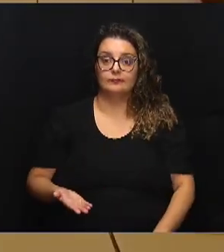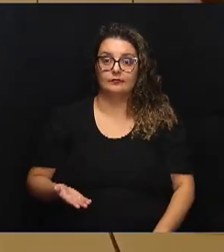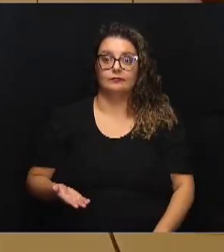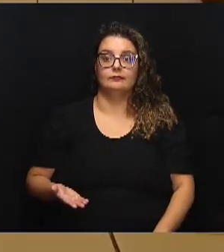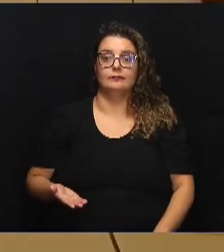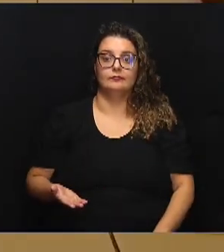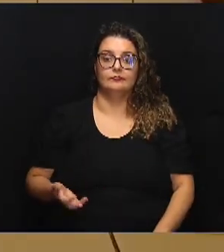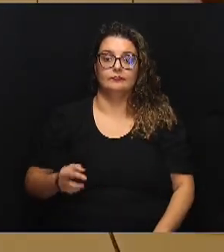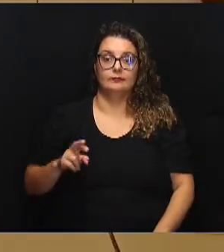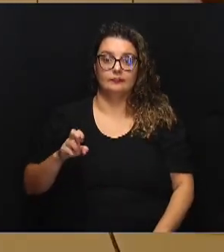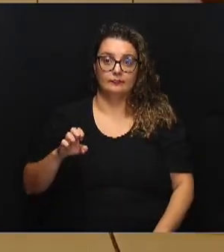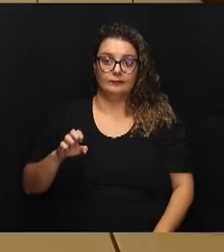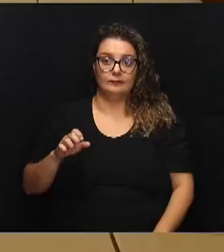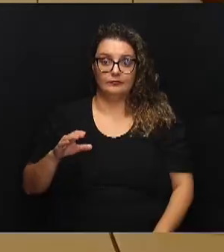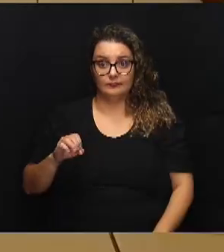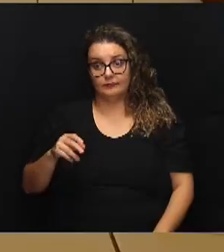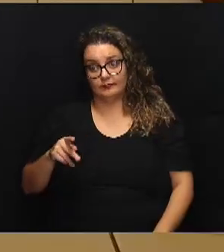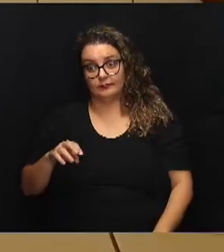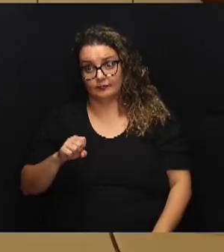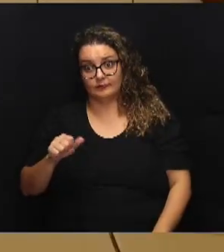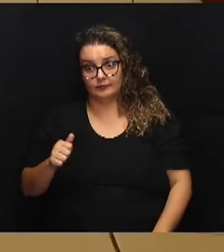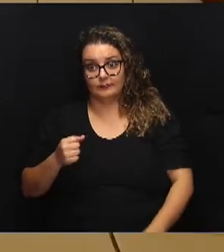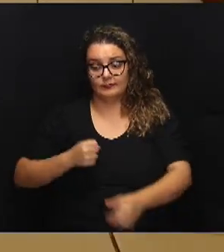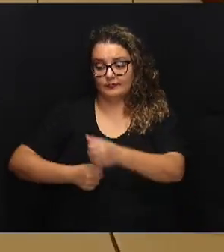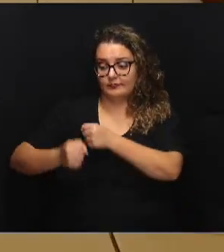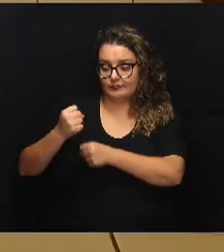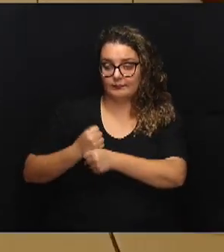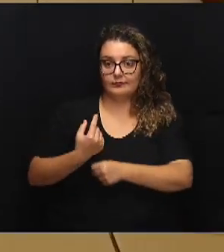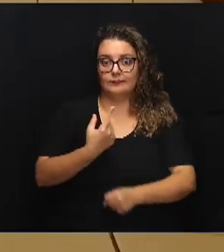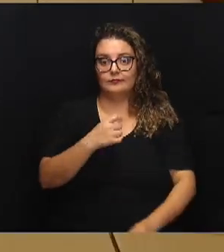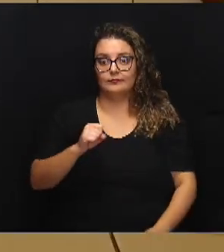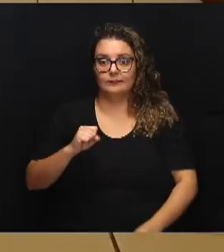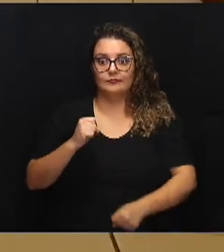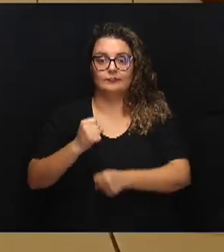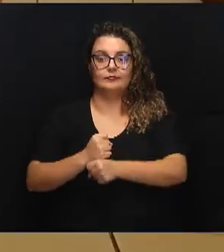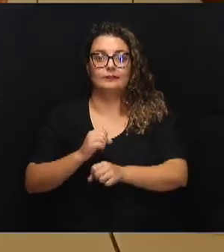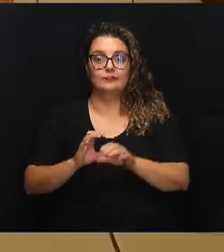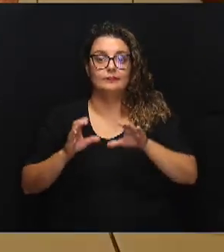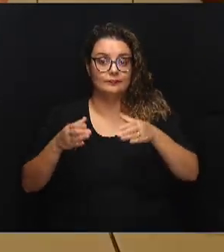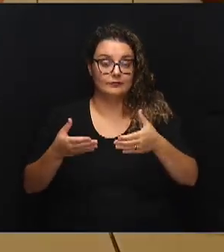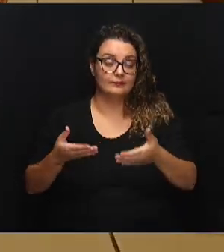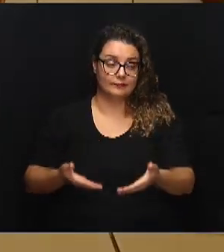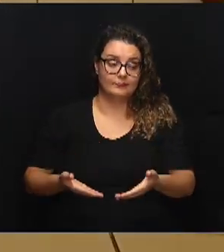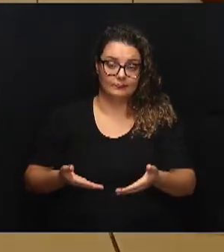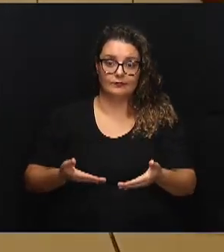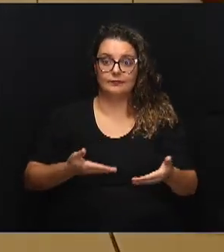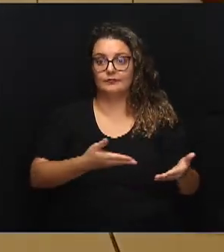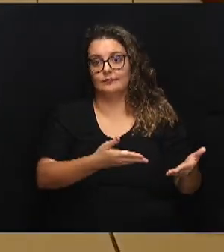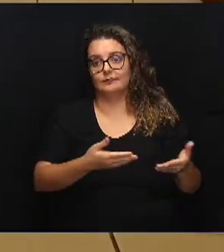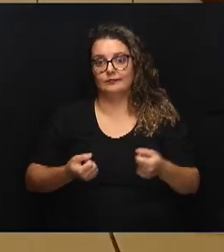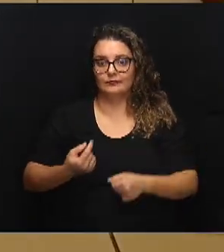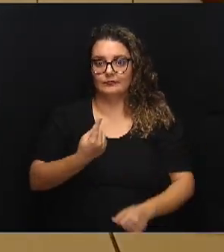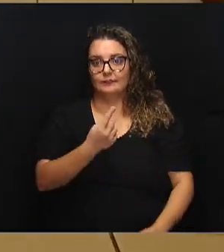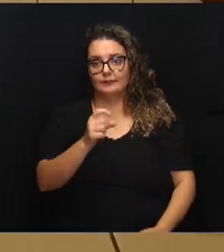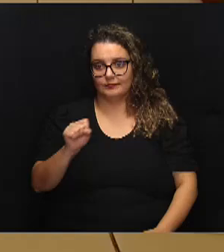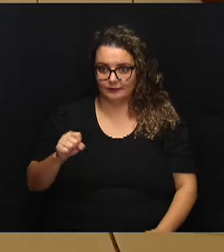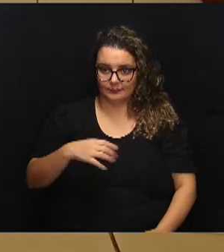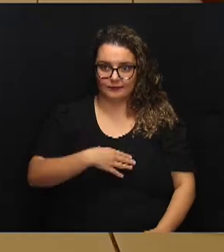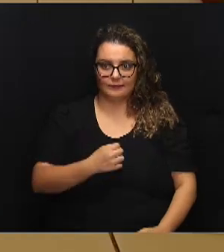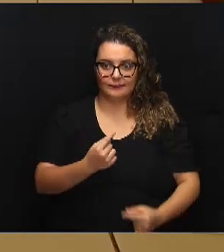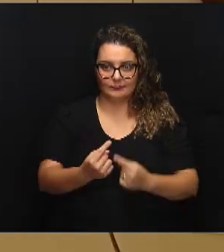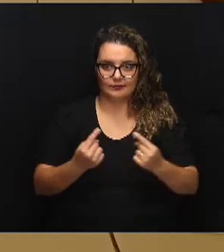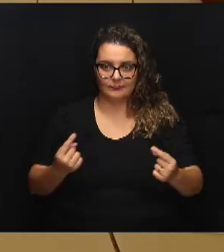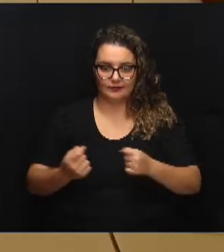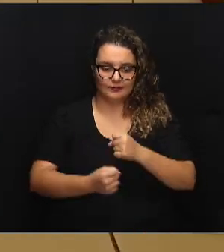nossa, o ano passado fizemos 18 anos aqui da comunidade, e eu convidei 18 filhos, um de cada